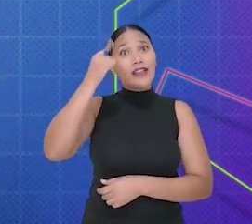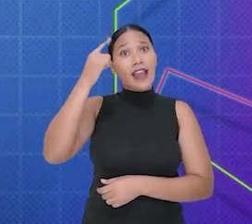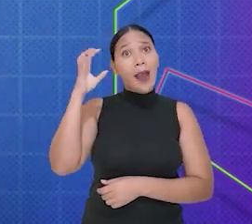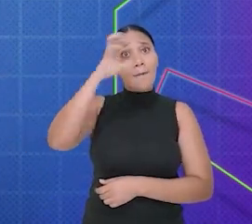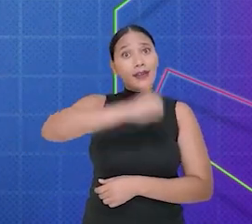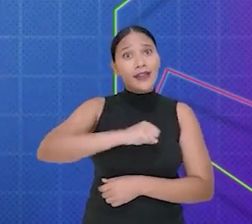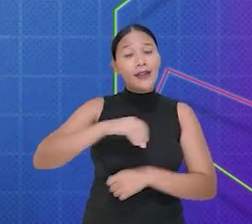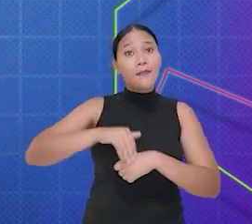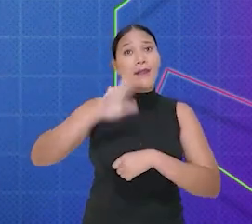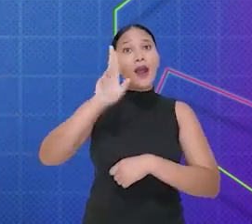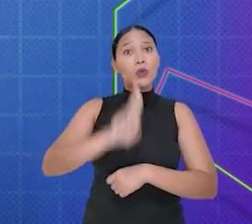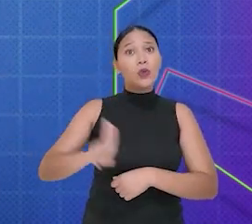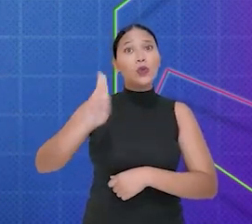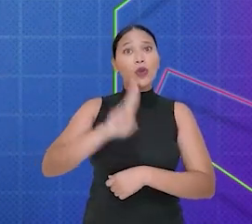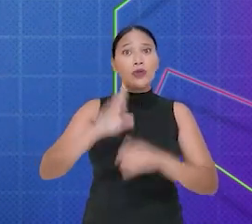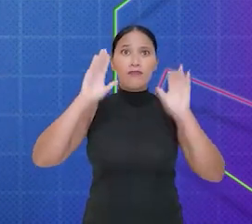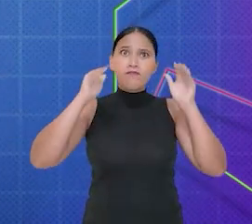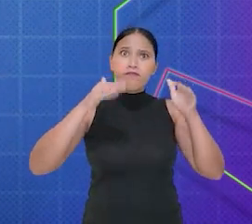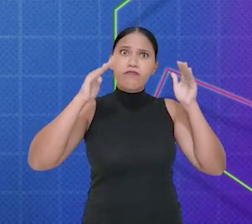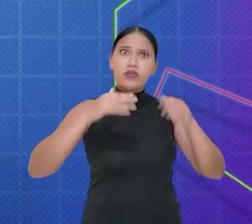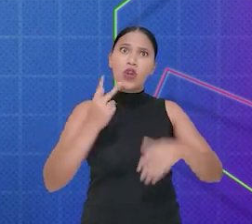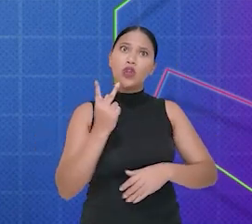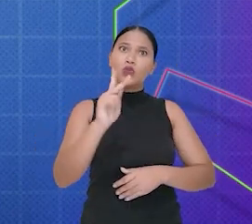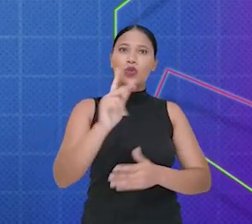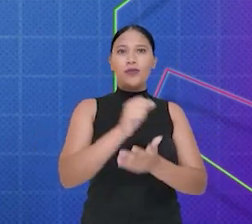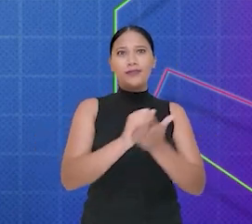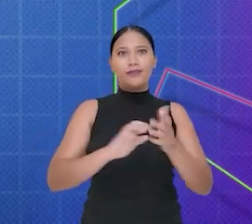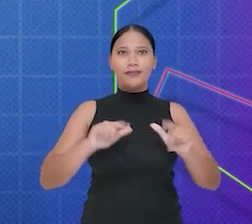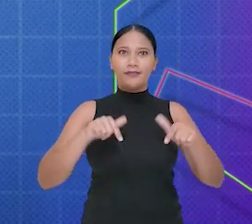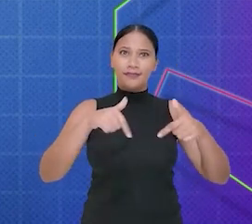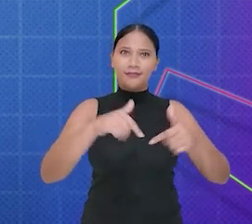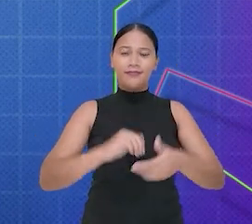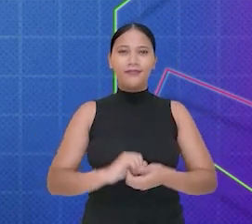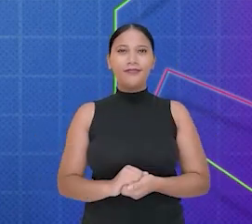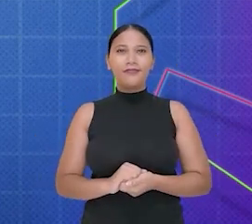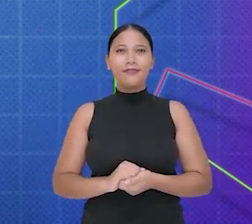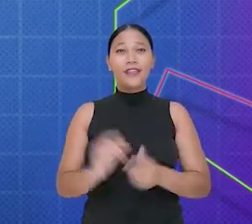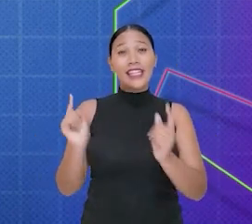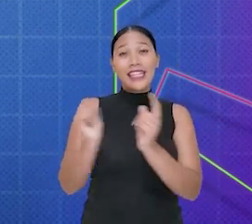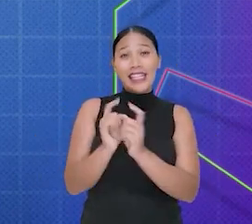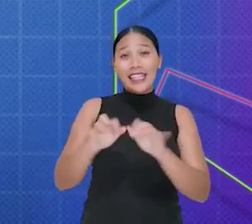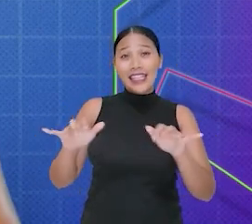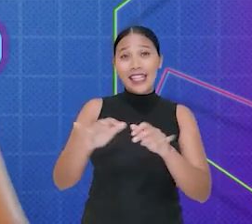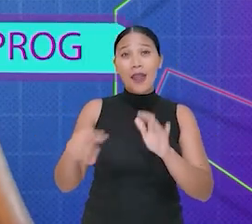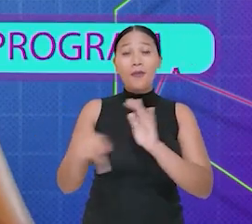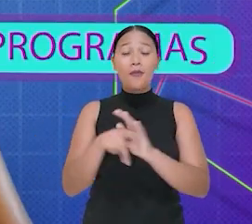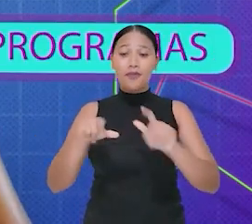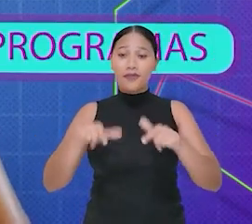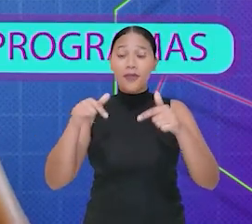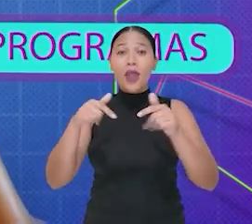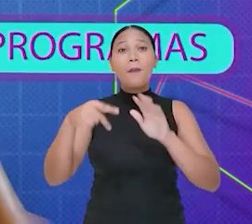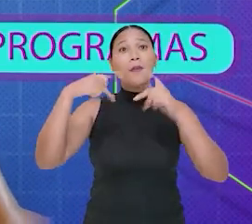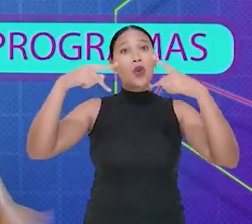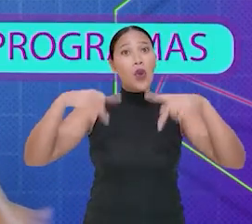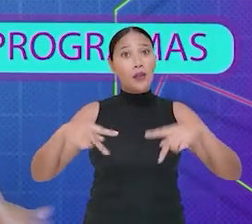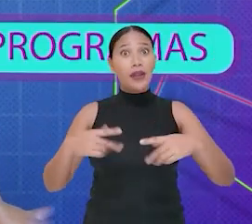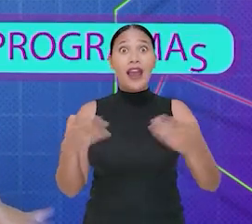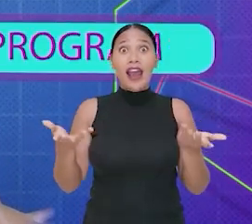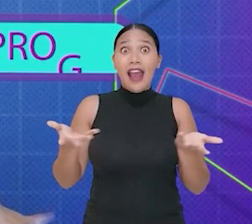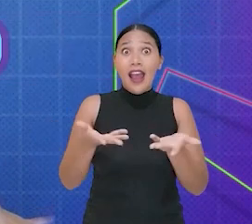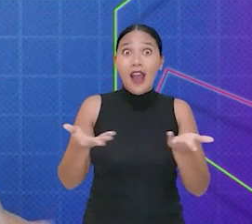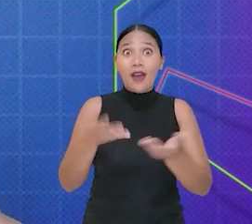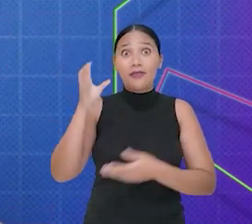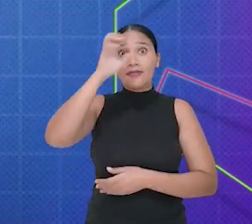é uma boa ideia aprender os mais utilizados para aprimorar ainda mais a sua produtividade. Atalhos de teclado para operação de